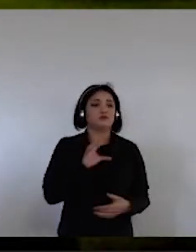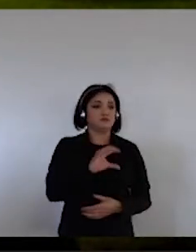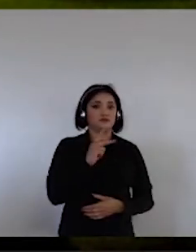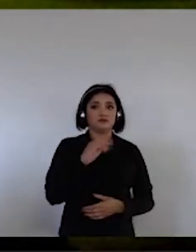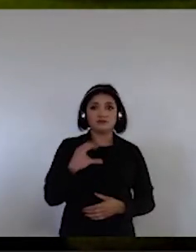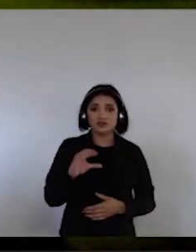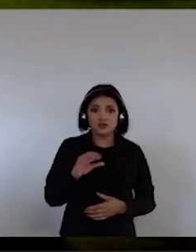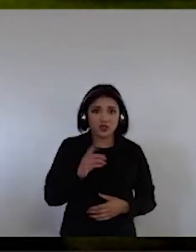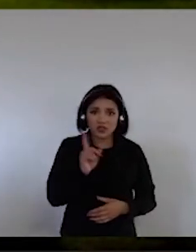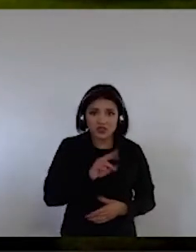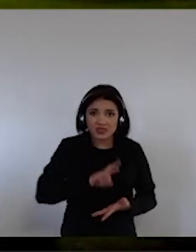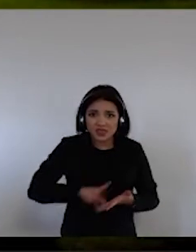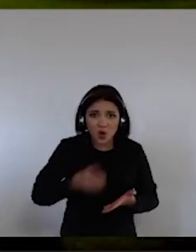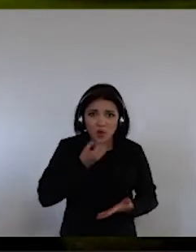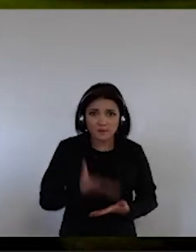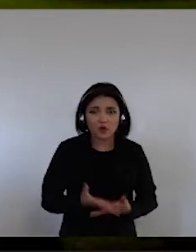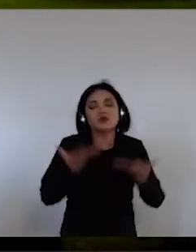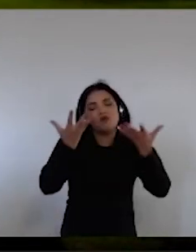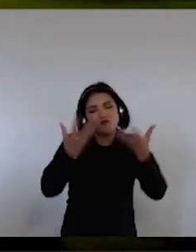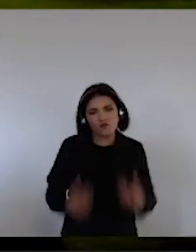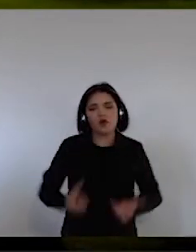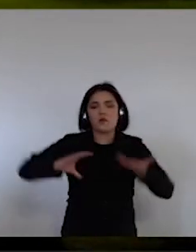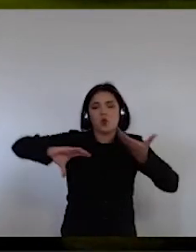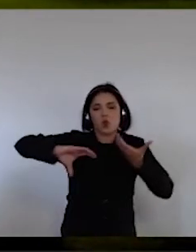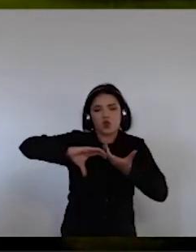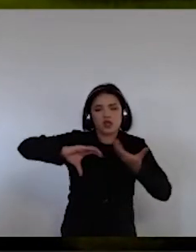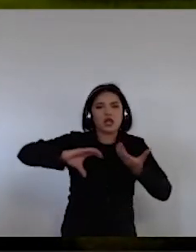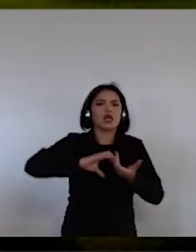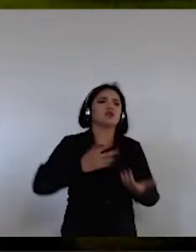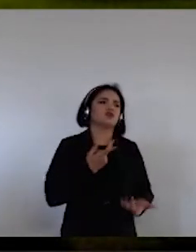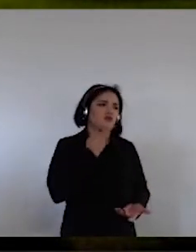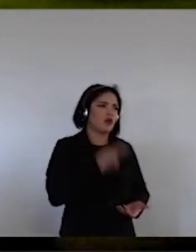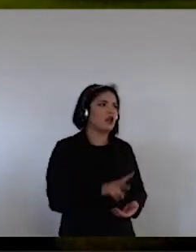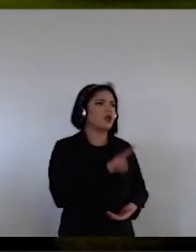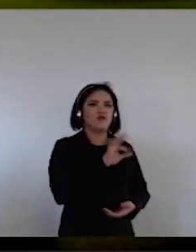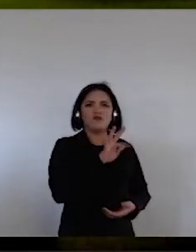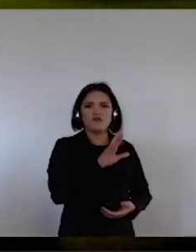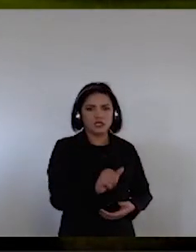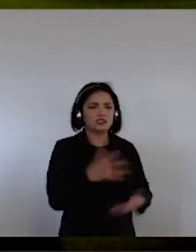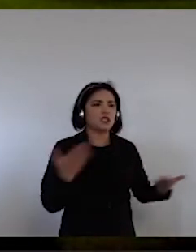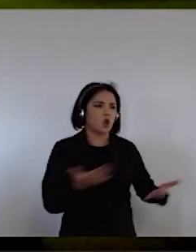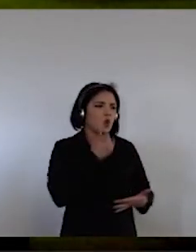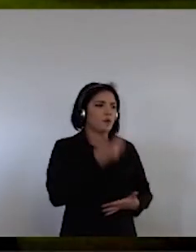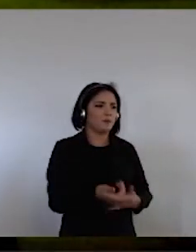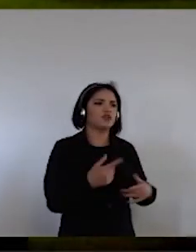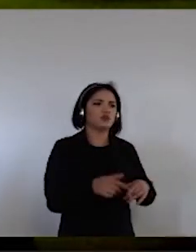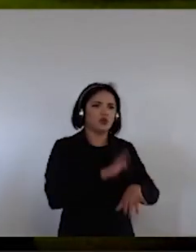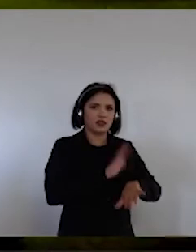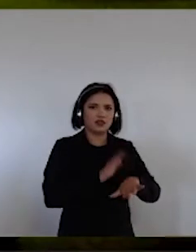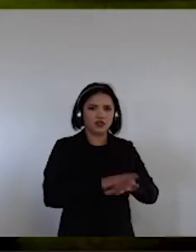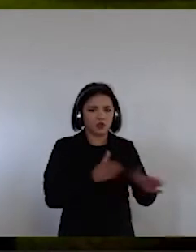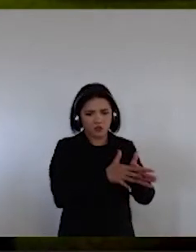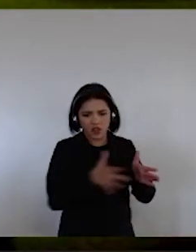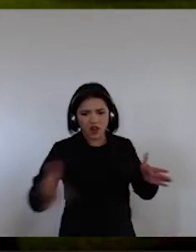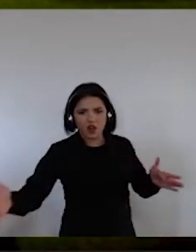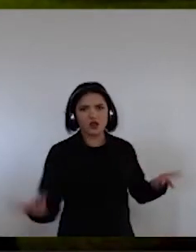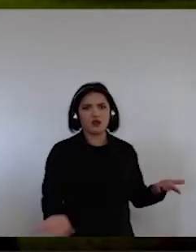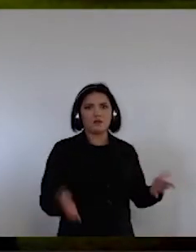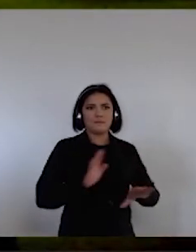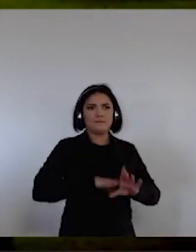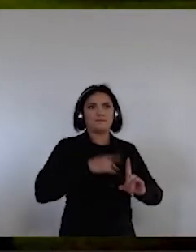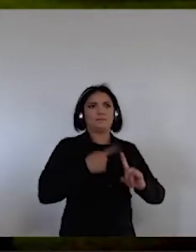e inadmissível. Se houvesse dolo, eu acho que não há dolo. O que existe aqui é uma